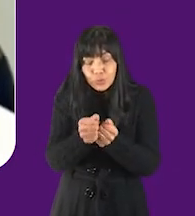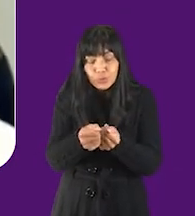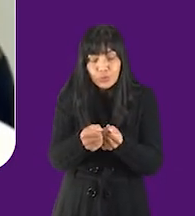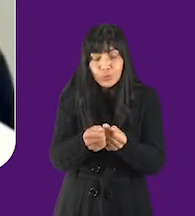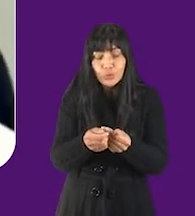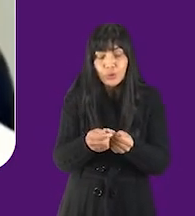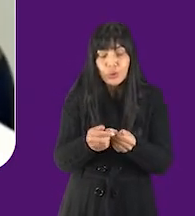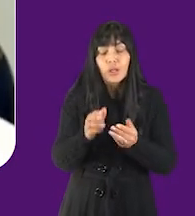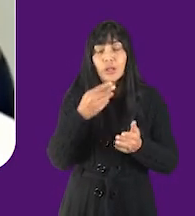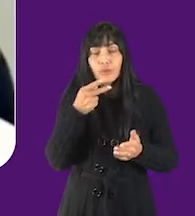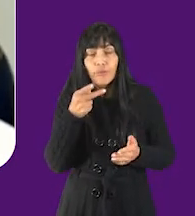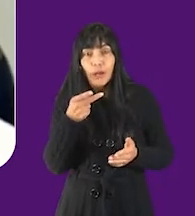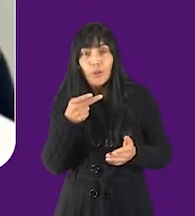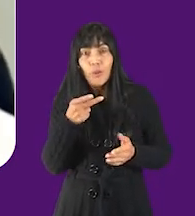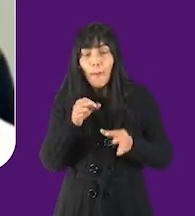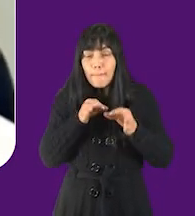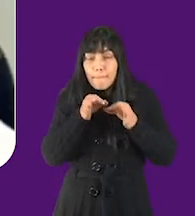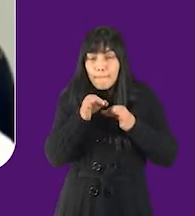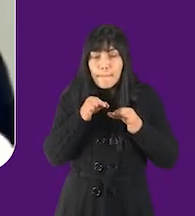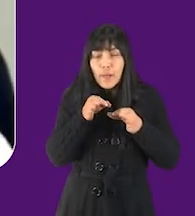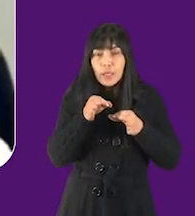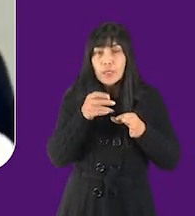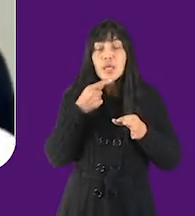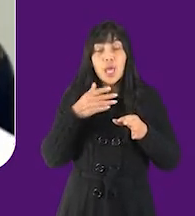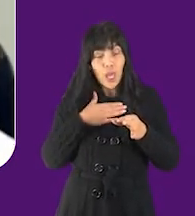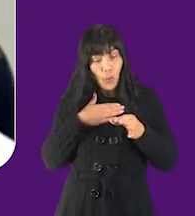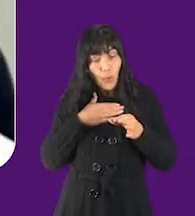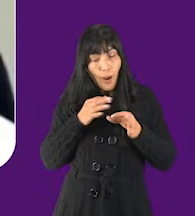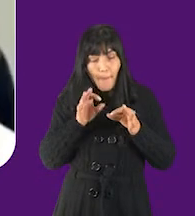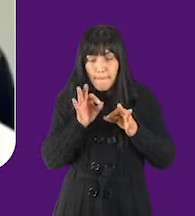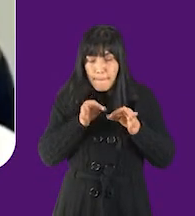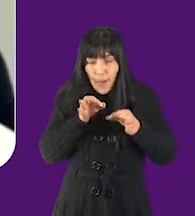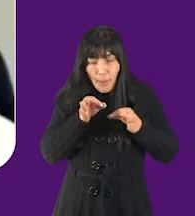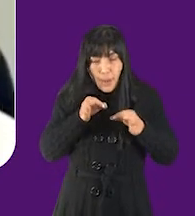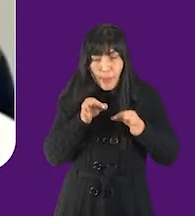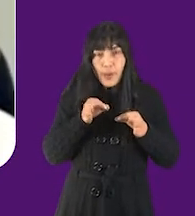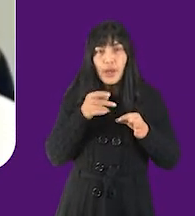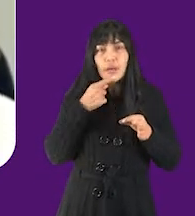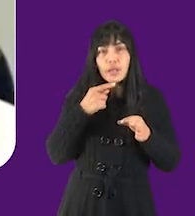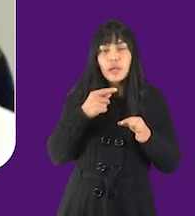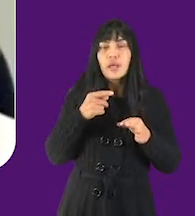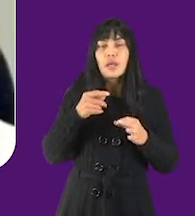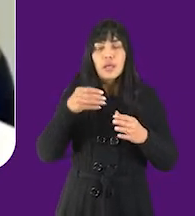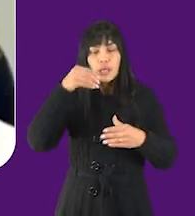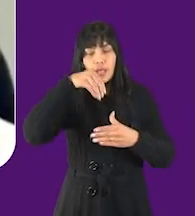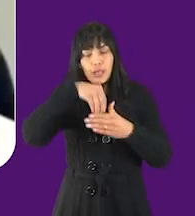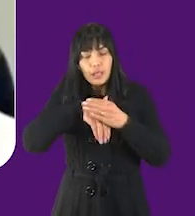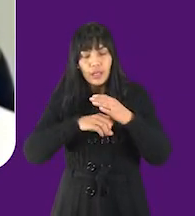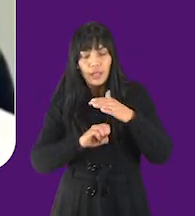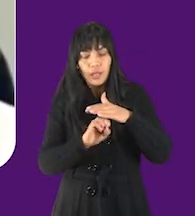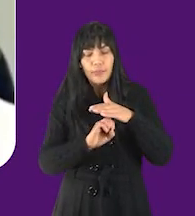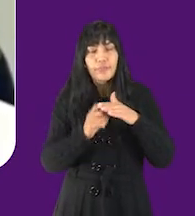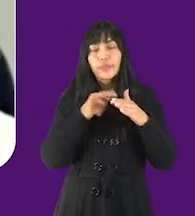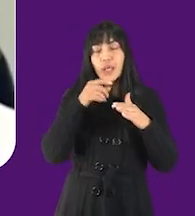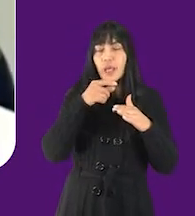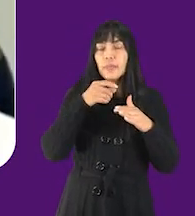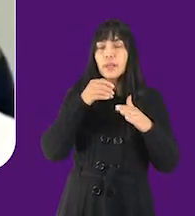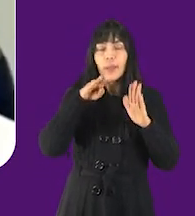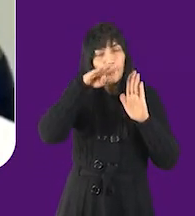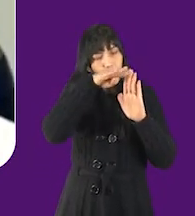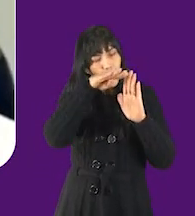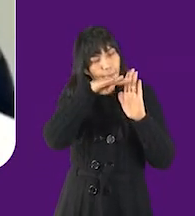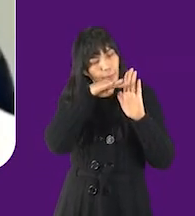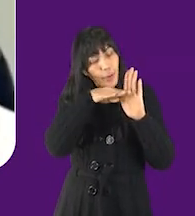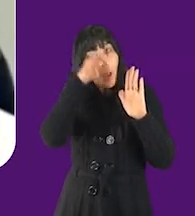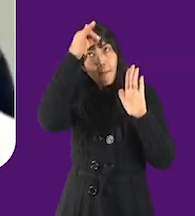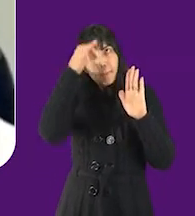chamo planejamento, né? Eu, como sou uma pessoa muito organizada, e na Tetra Pak encontrei um campo fértil para trabalhar de forma